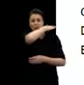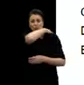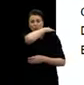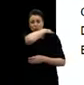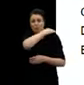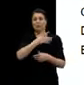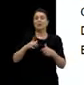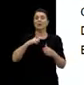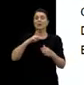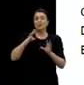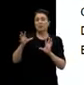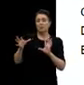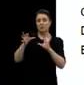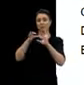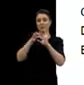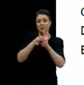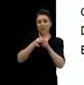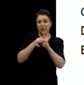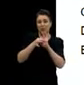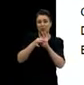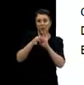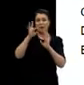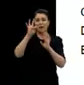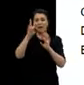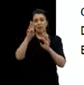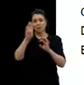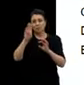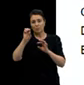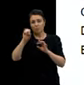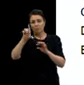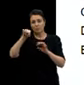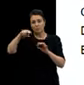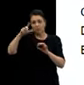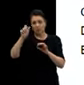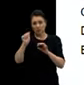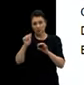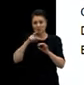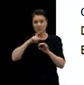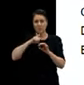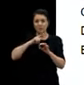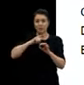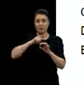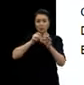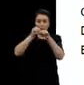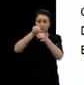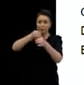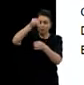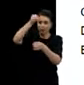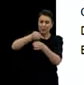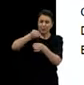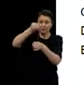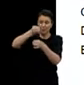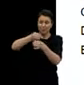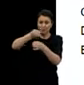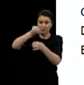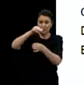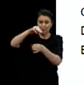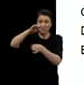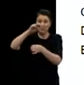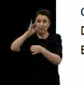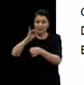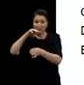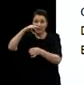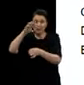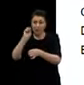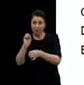sua ligação à tubulina interferindo com a função dos microtúbulos. De acordo